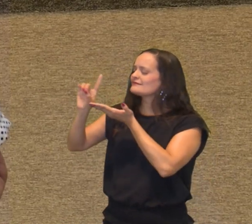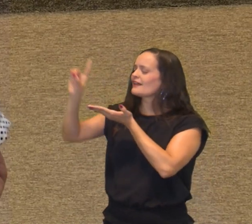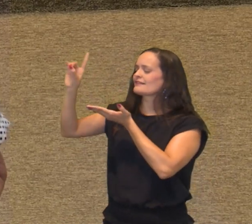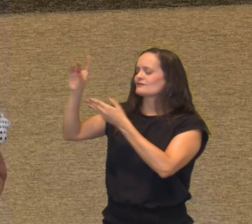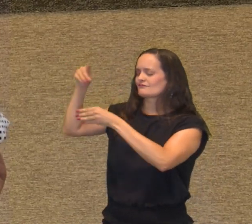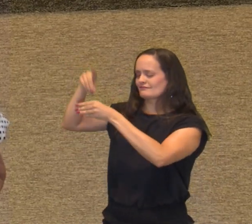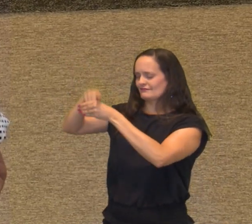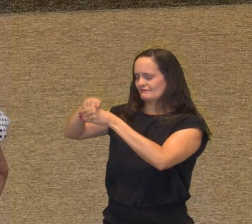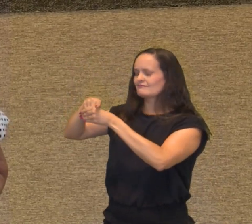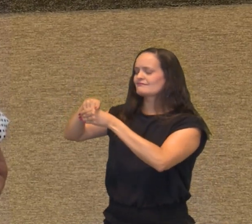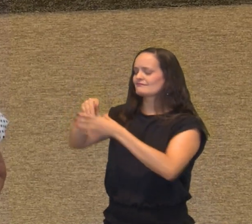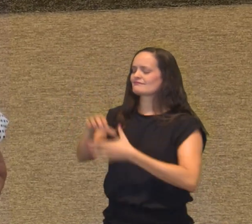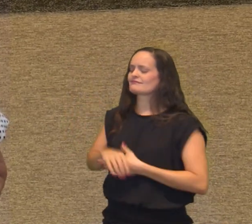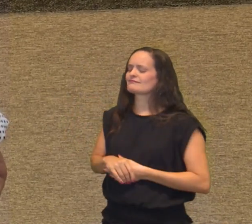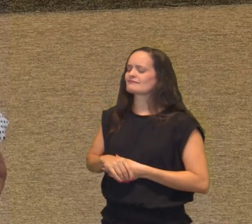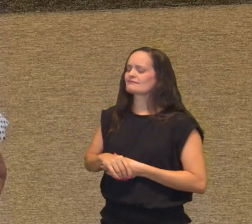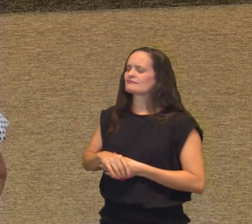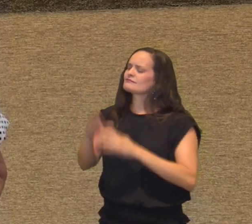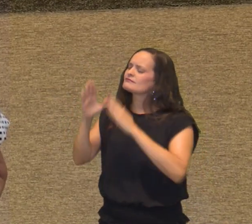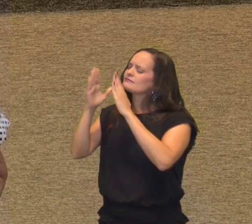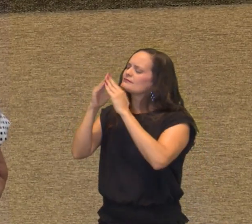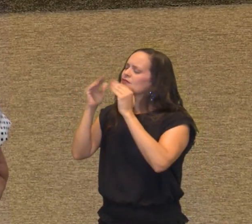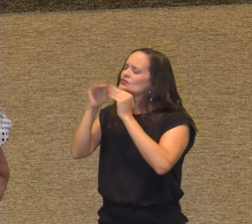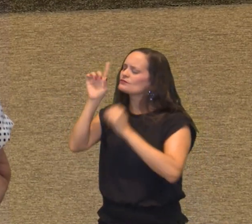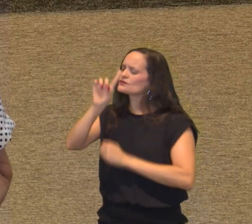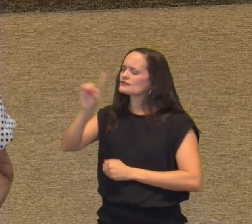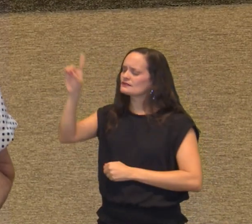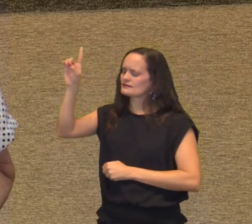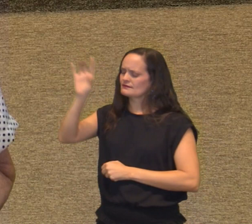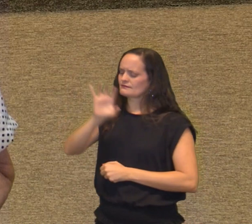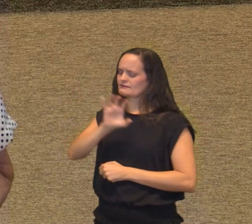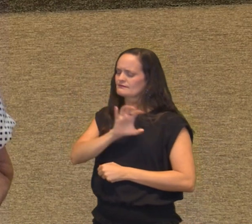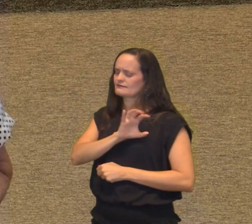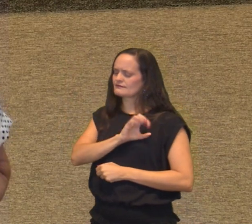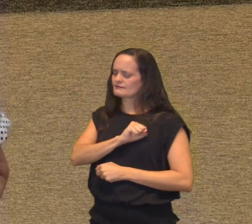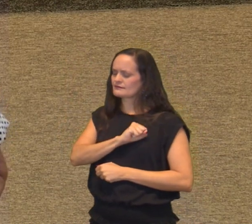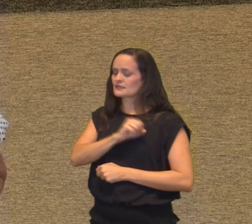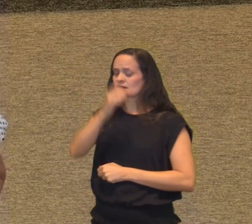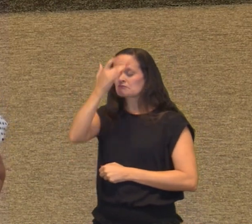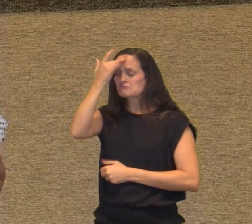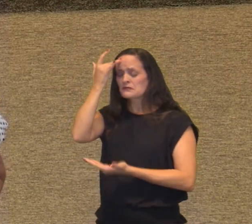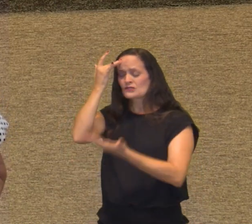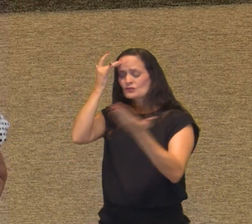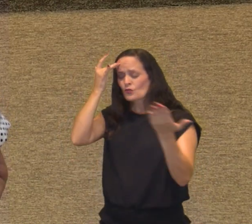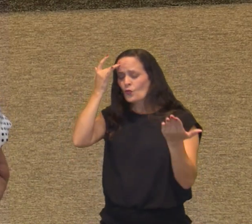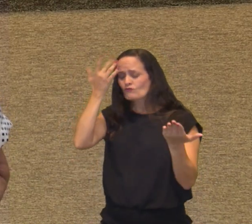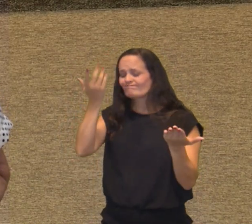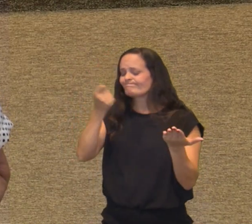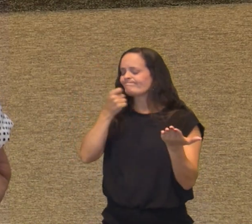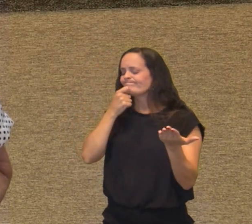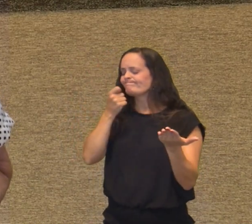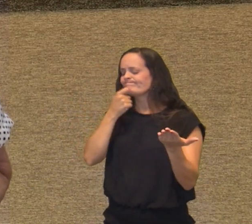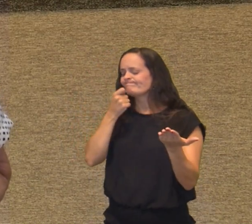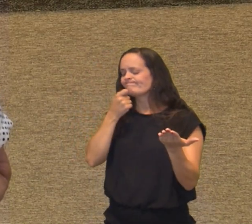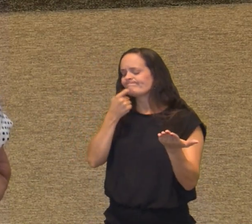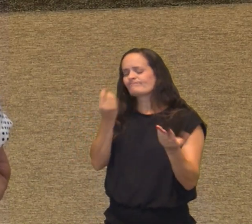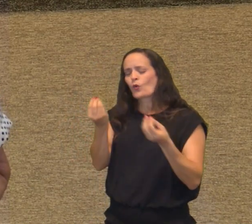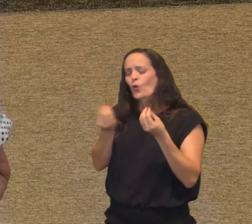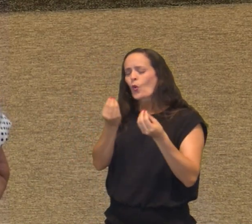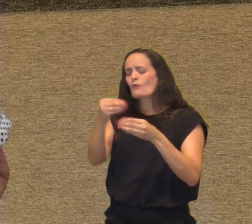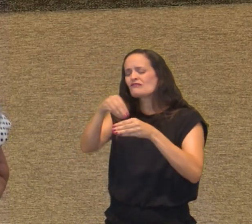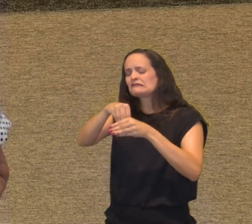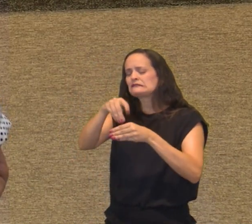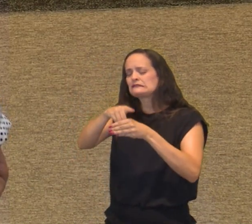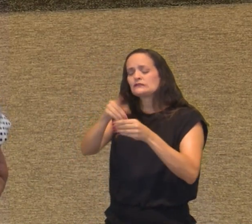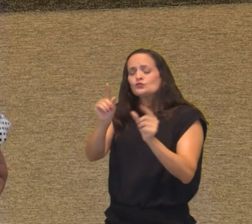e ofertas. Pedimos, ó Deus amado, por aqueles que porventura não têm como,